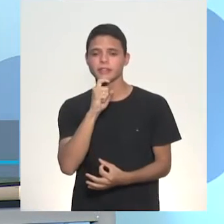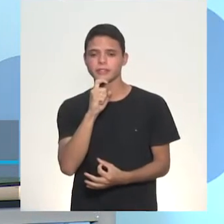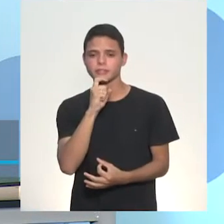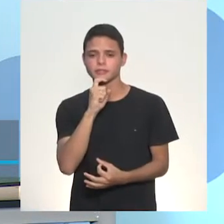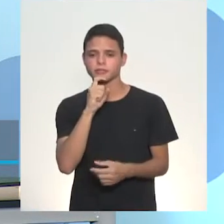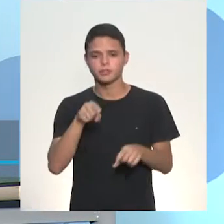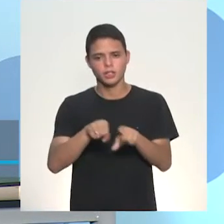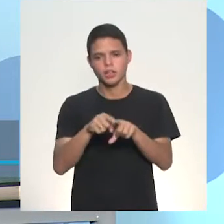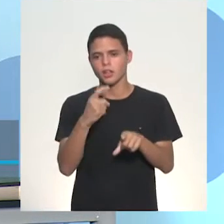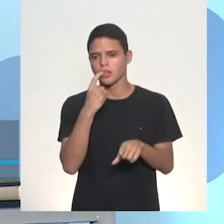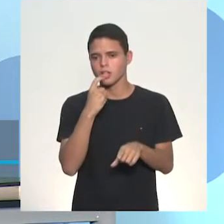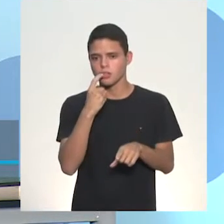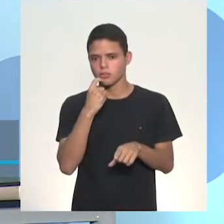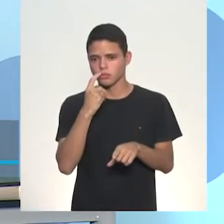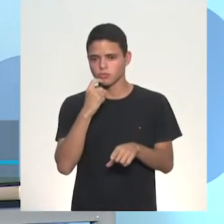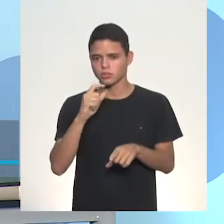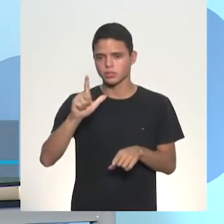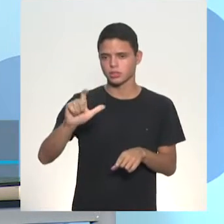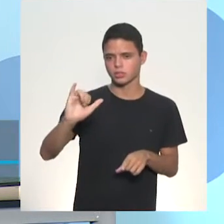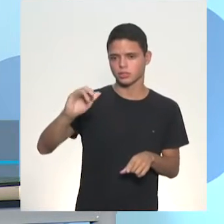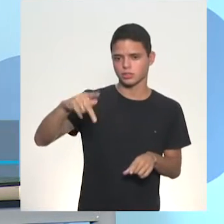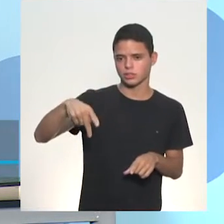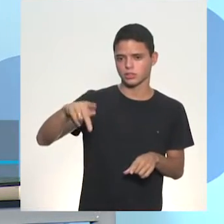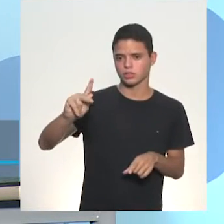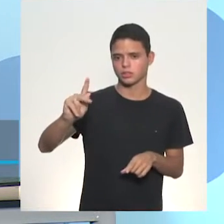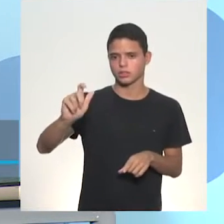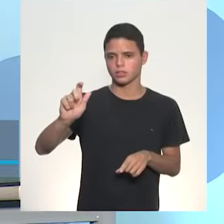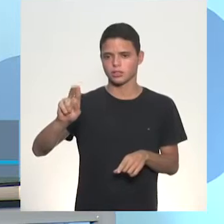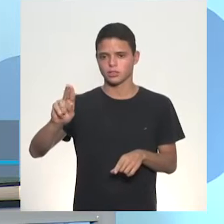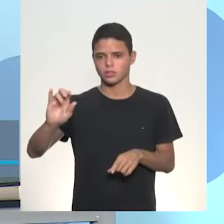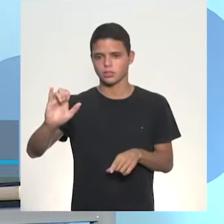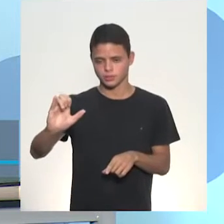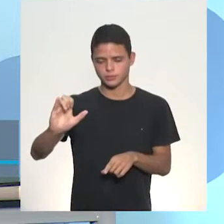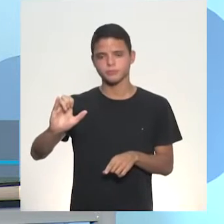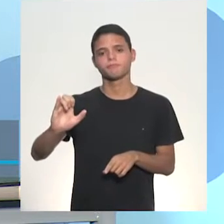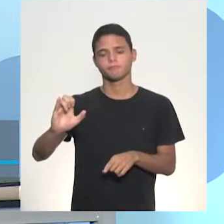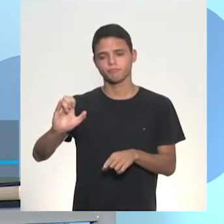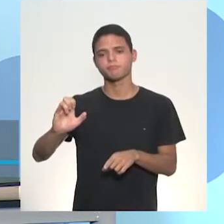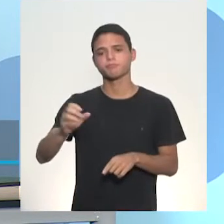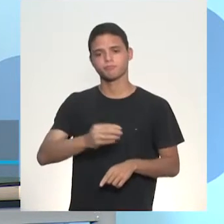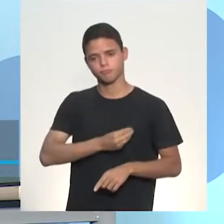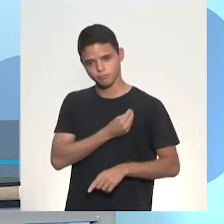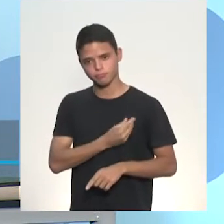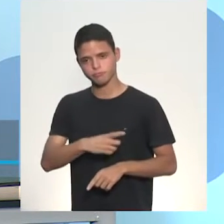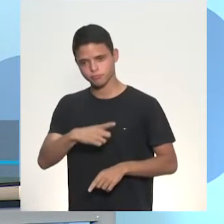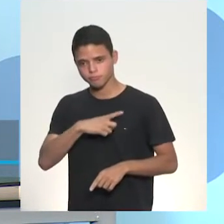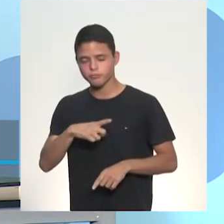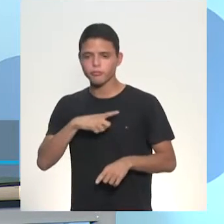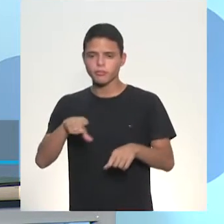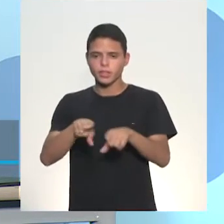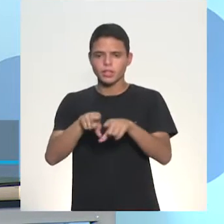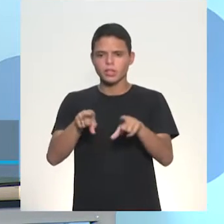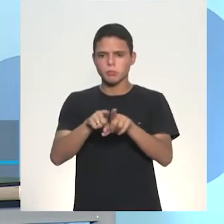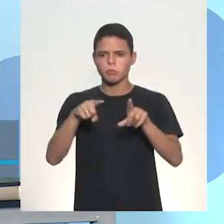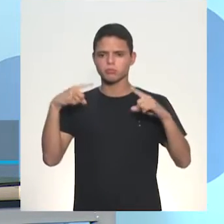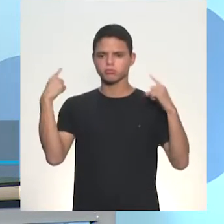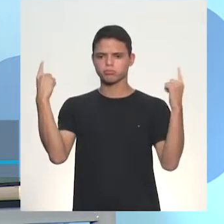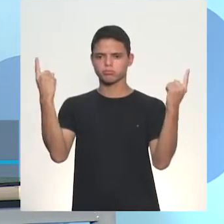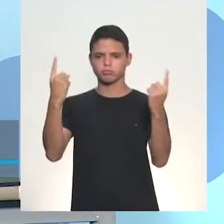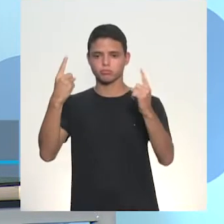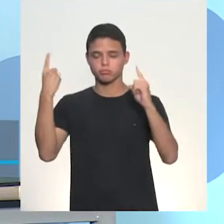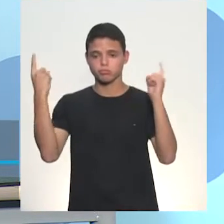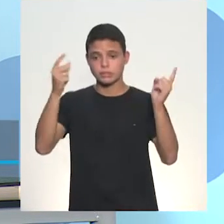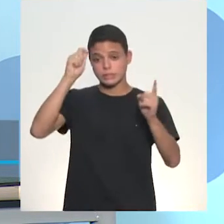líquen, né, um outro ser vivo que vive lá. Eles também são bioindicadores. Normalmente, em lugares em que a poluição é concentrada, vai ser difícil você